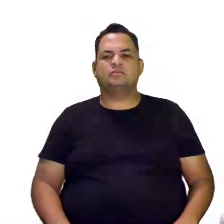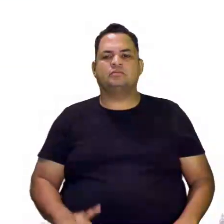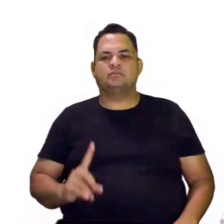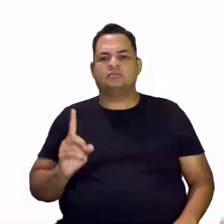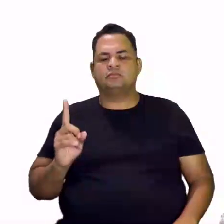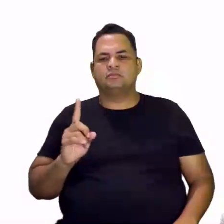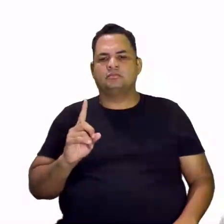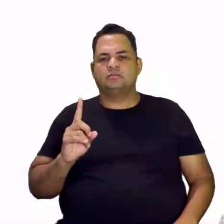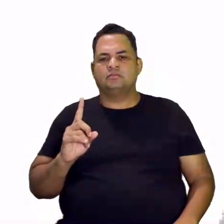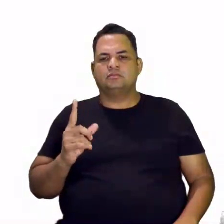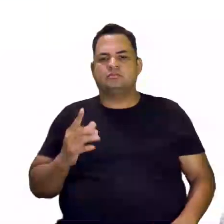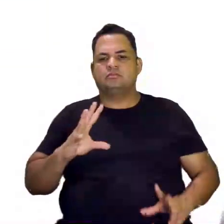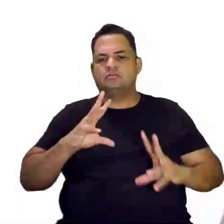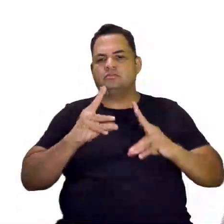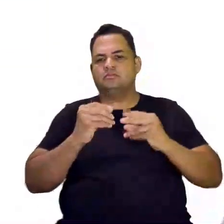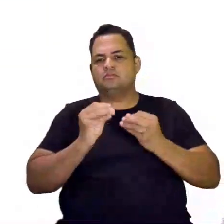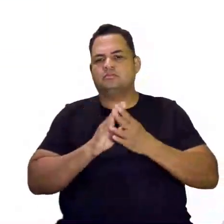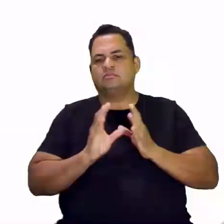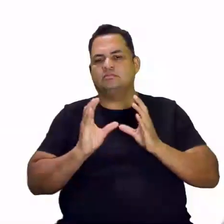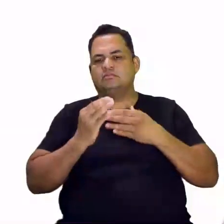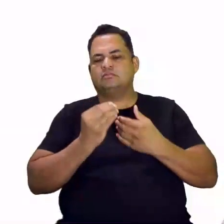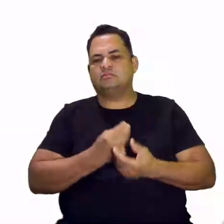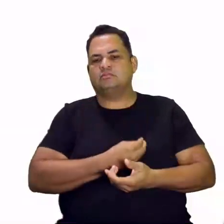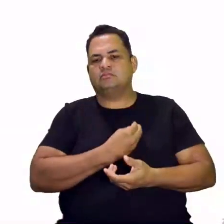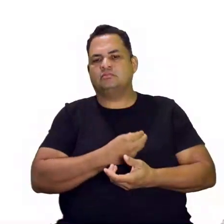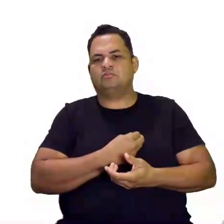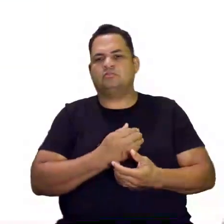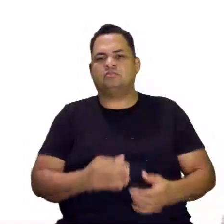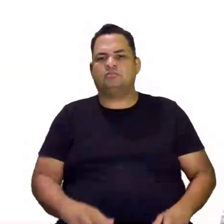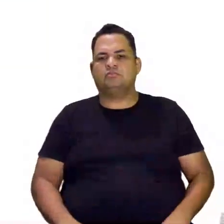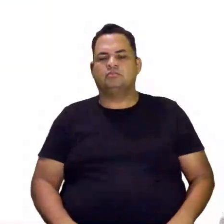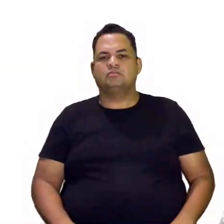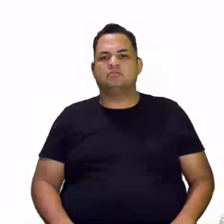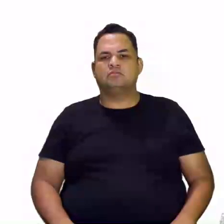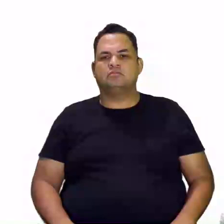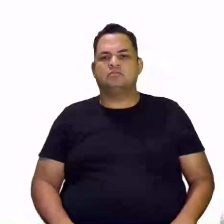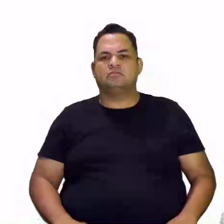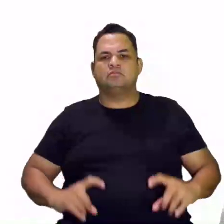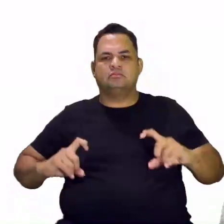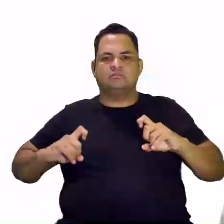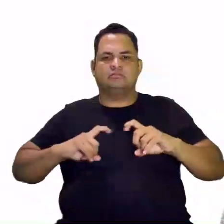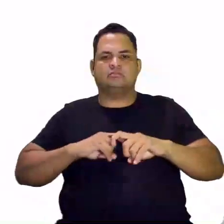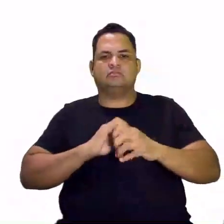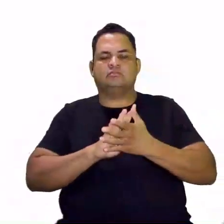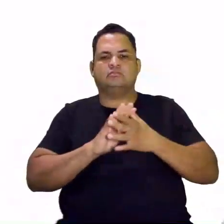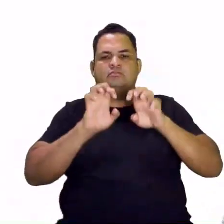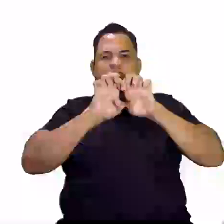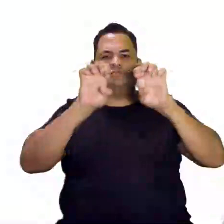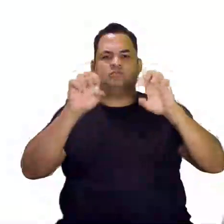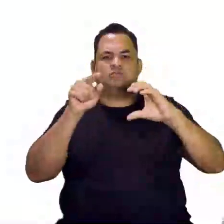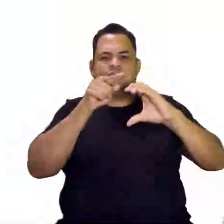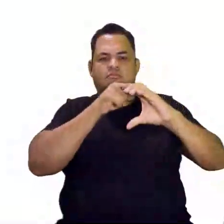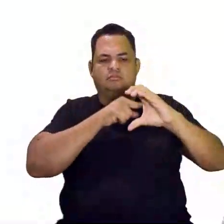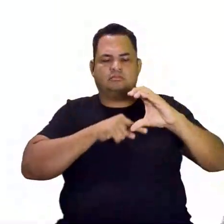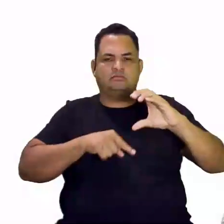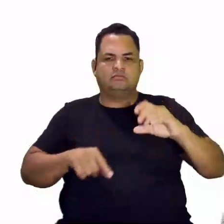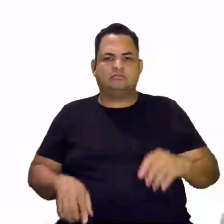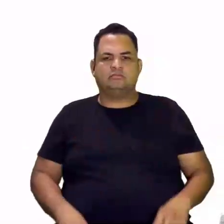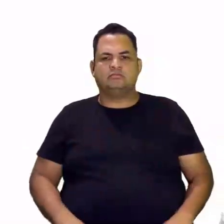vai estar presente em todos os grupos de seres vivos, mas aqui nas bactérias nós vamos ter essa estrutura mais larga aqui,